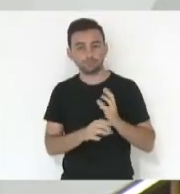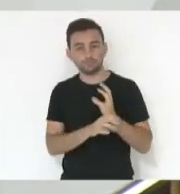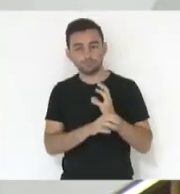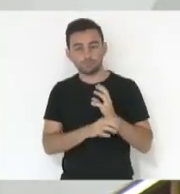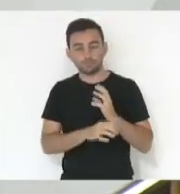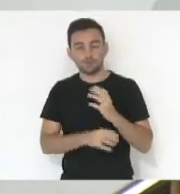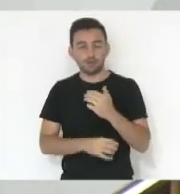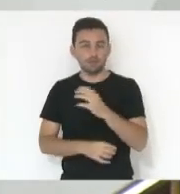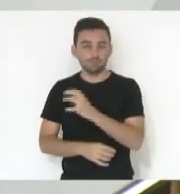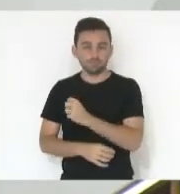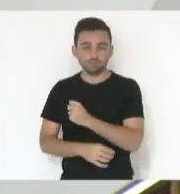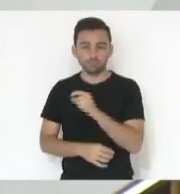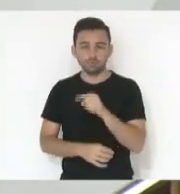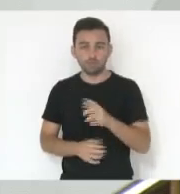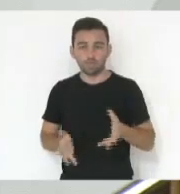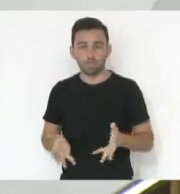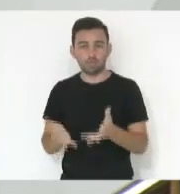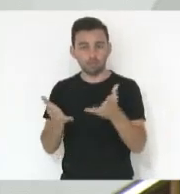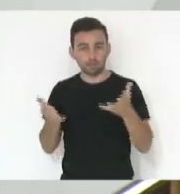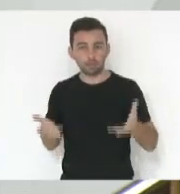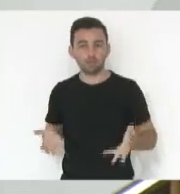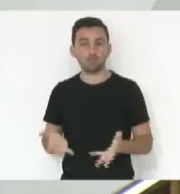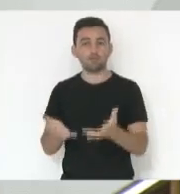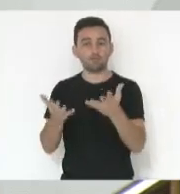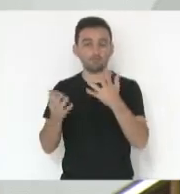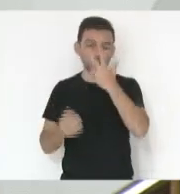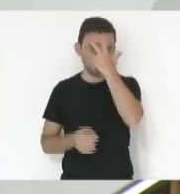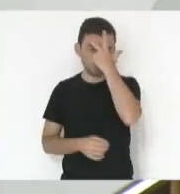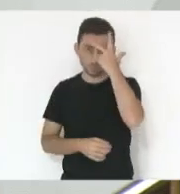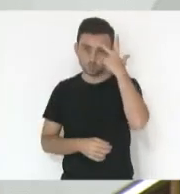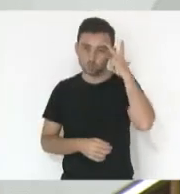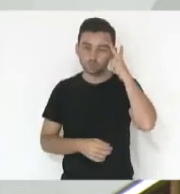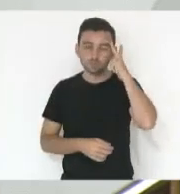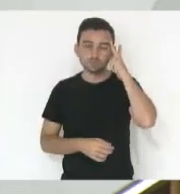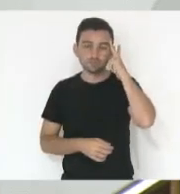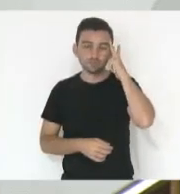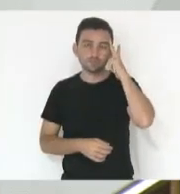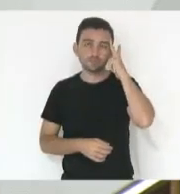ela estimula que as pessoas